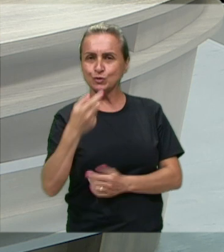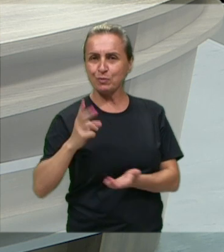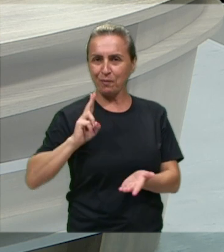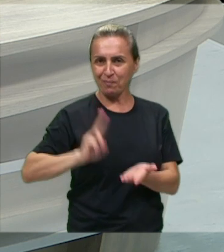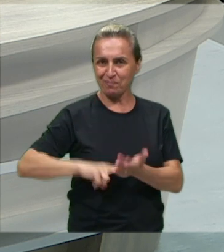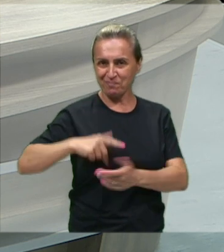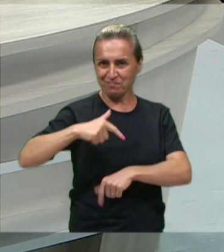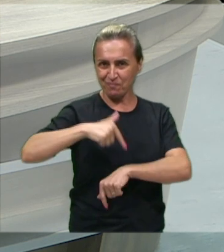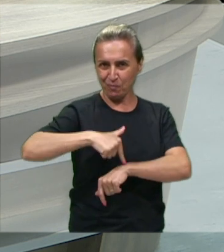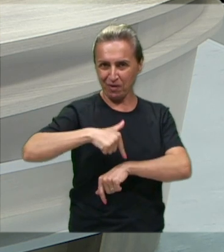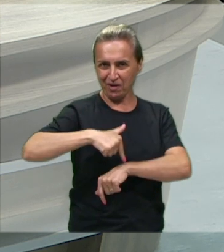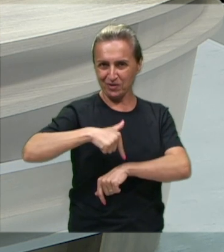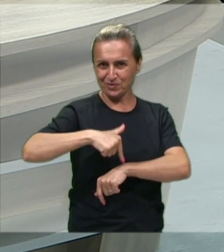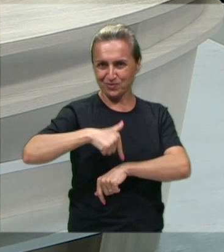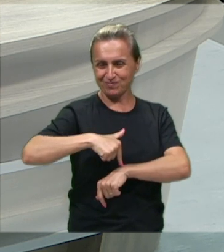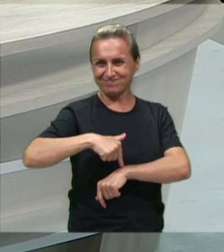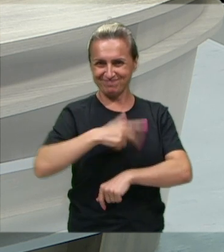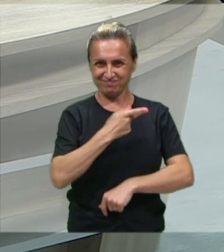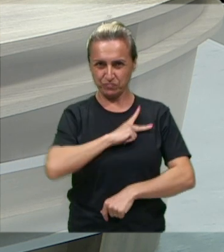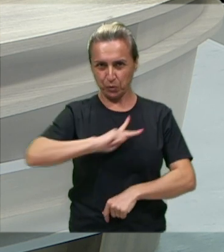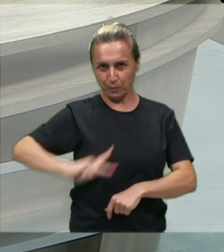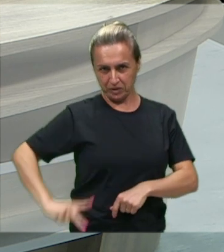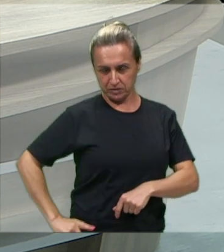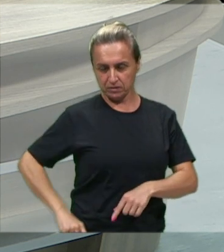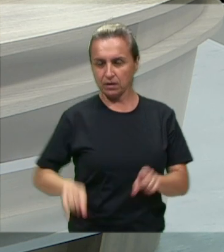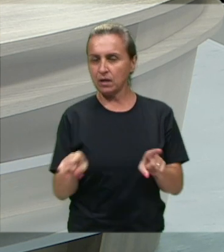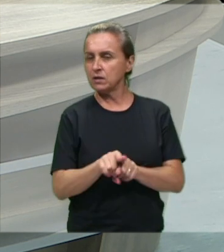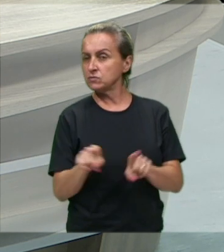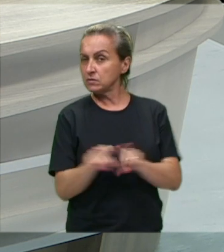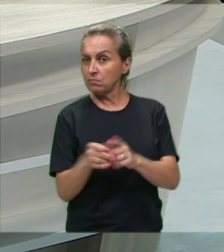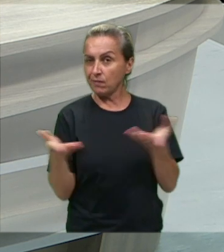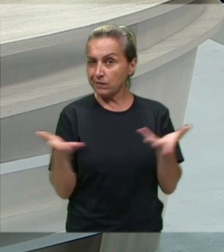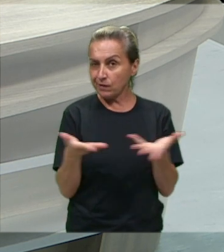a reconstituição, digamos assim, né,